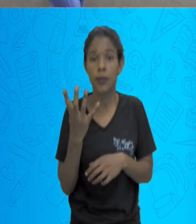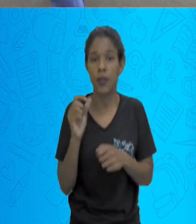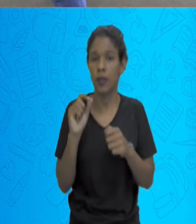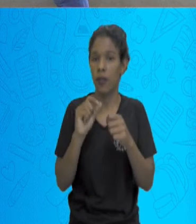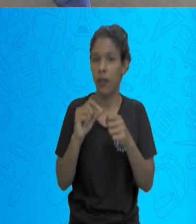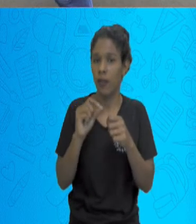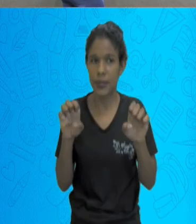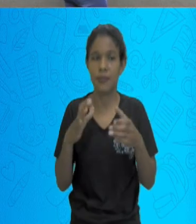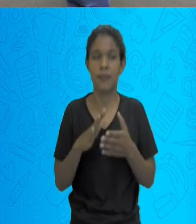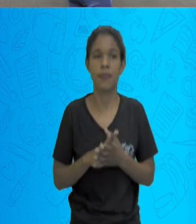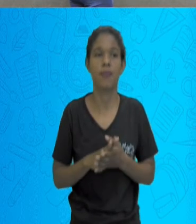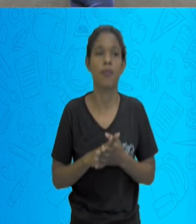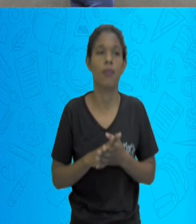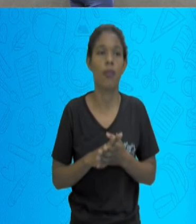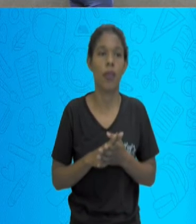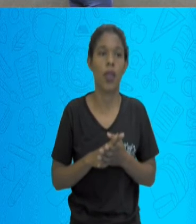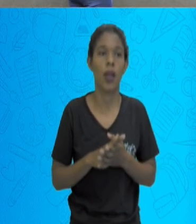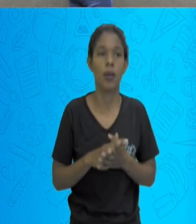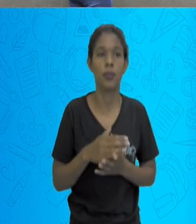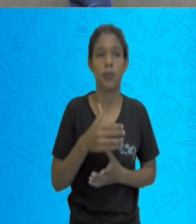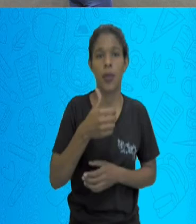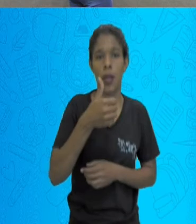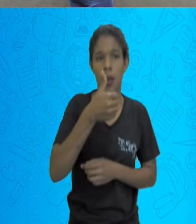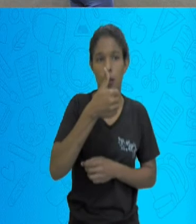esta continha aqui.